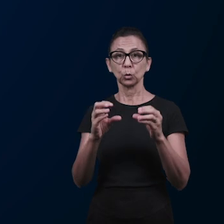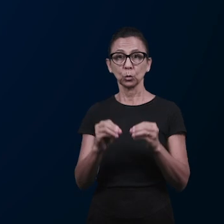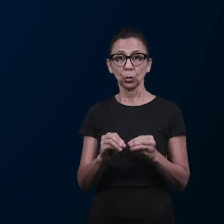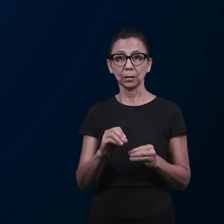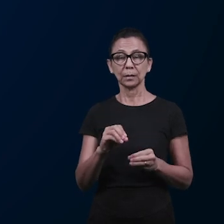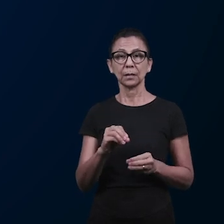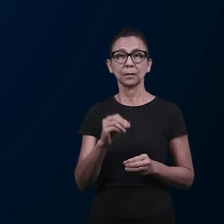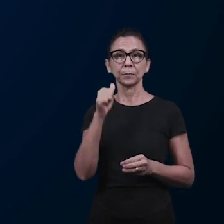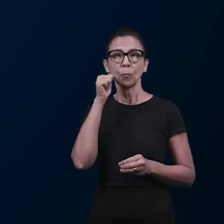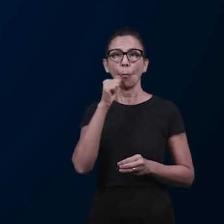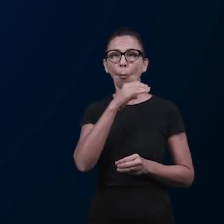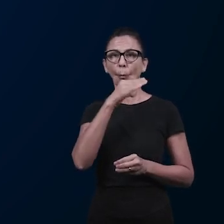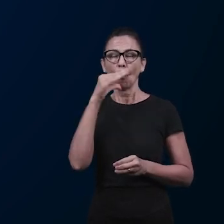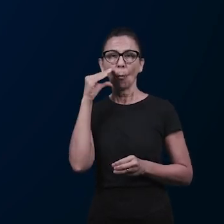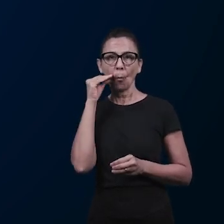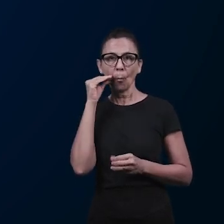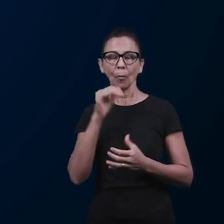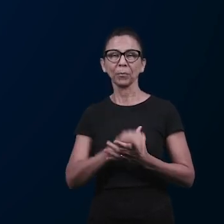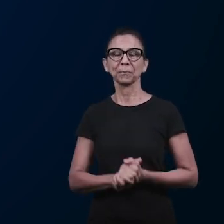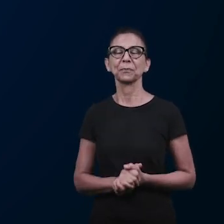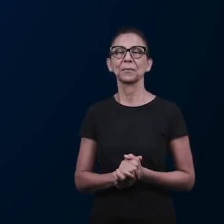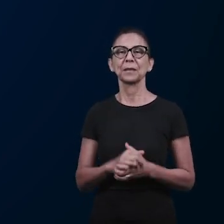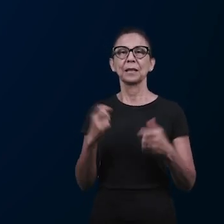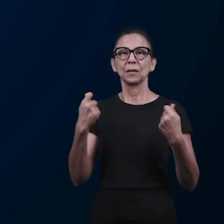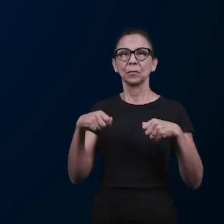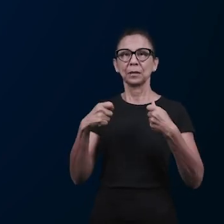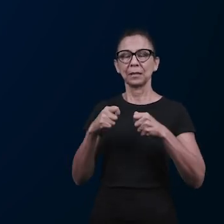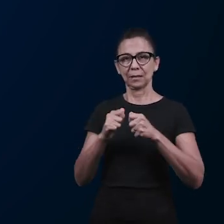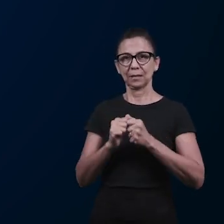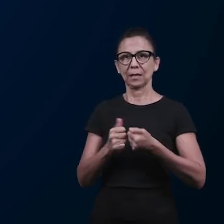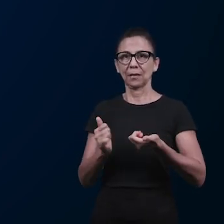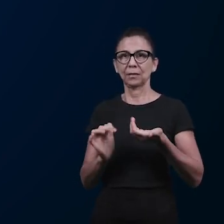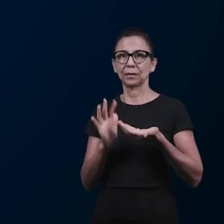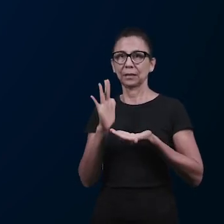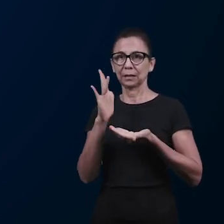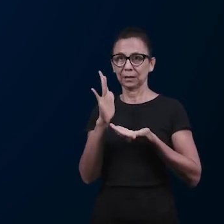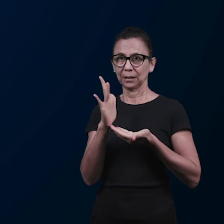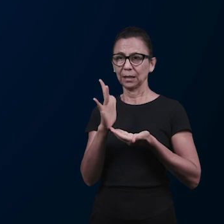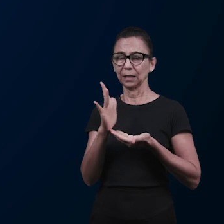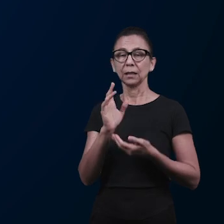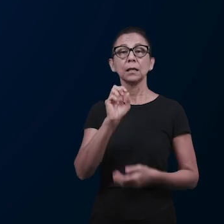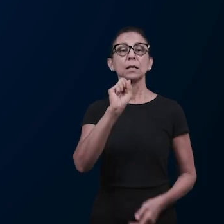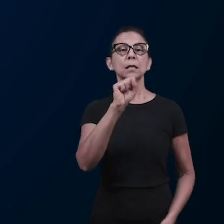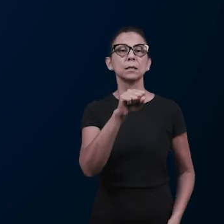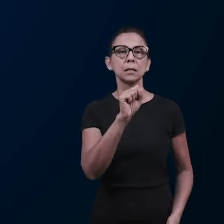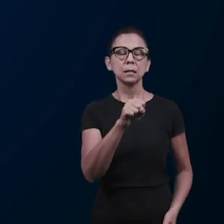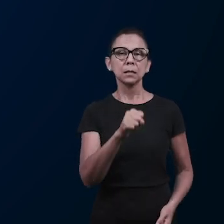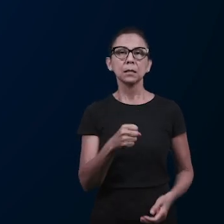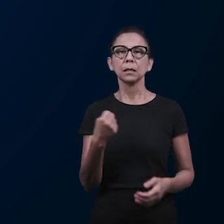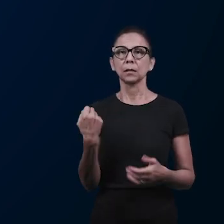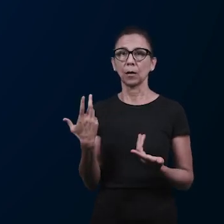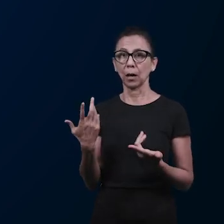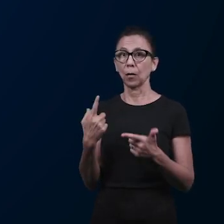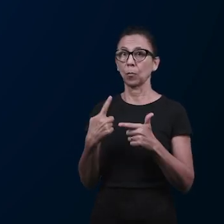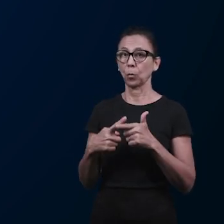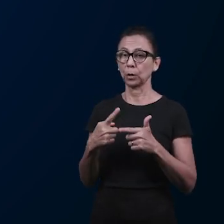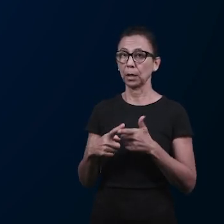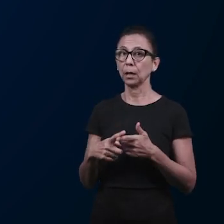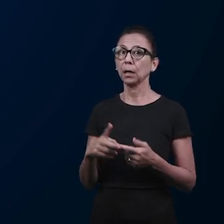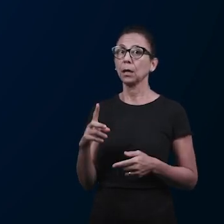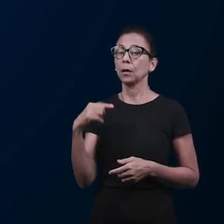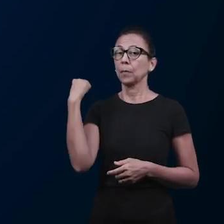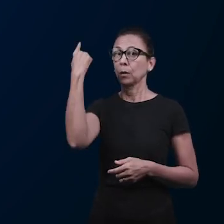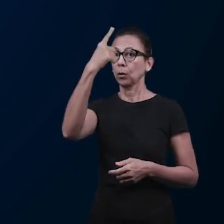da festa? Sim. Por quê? Para iluminar o rosto de Jesus e identificar quem era. Nós somos como a candeia,